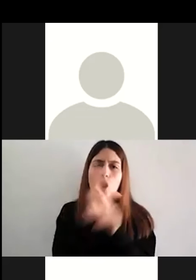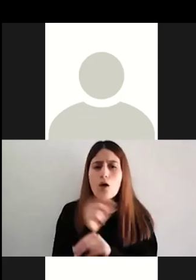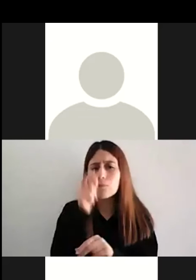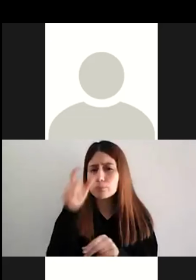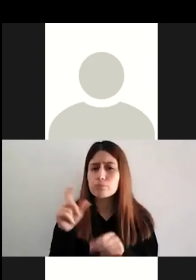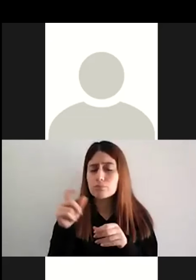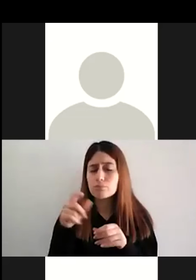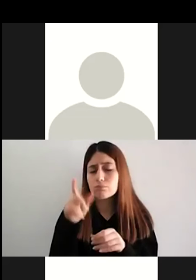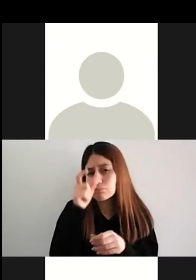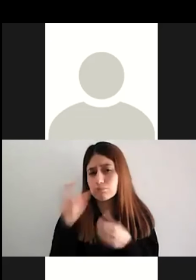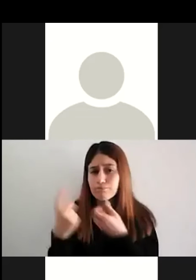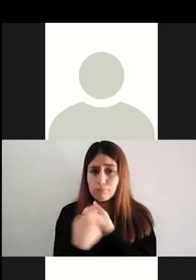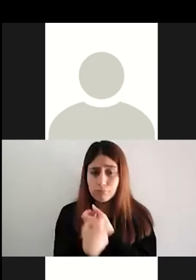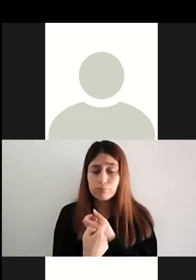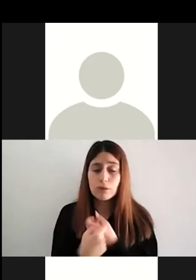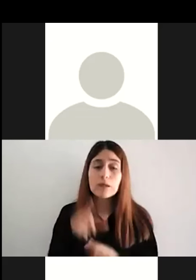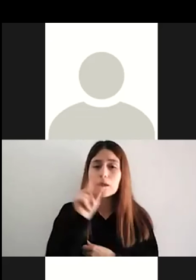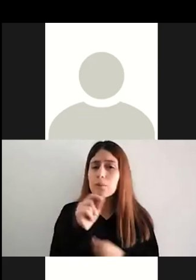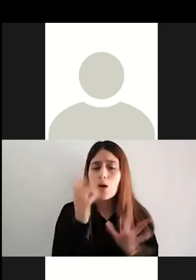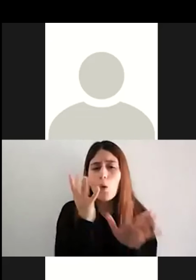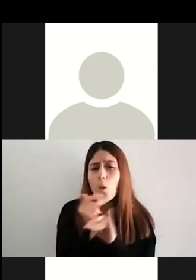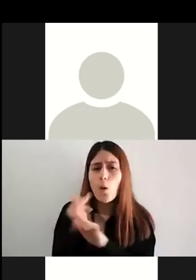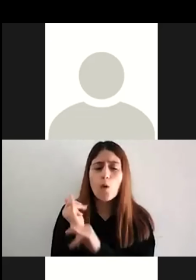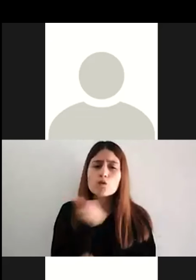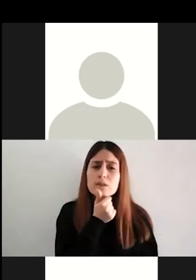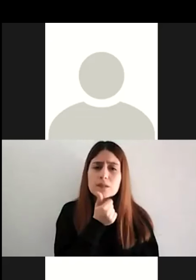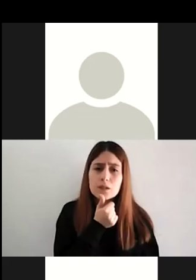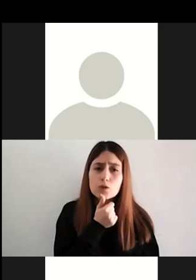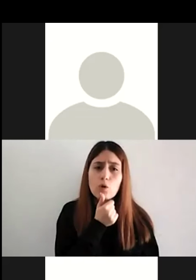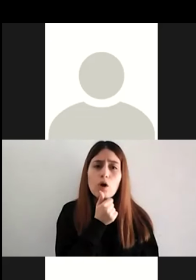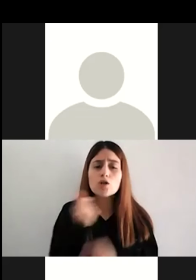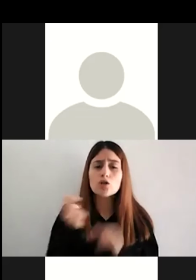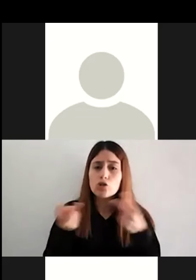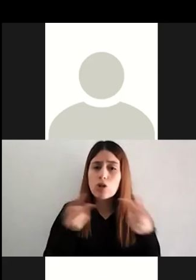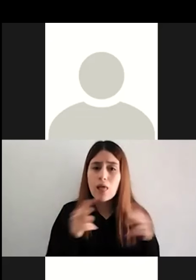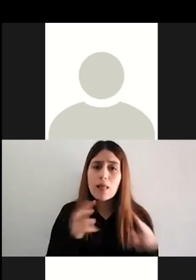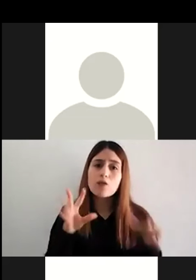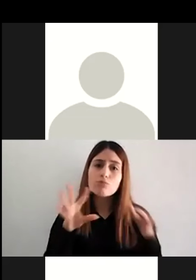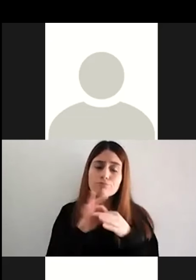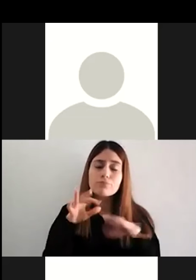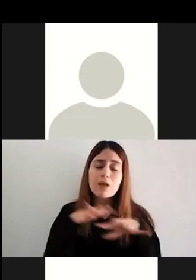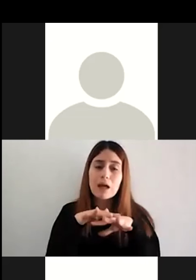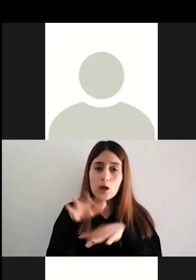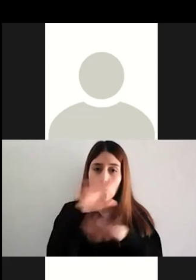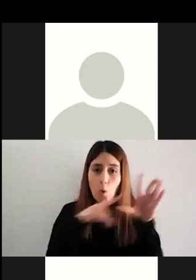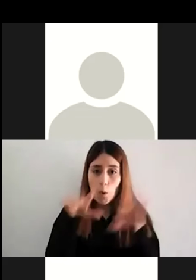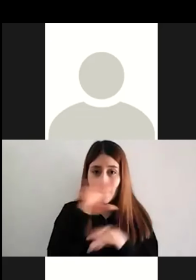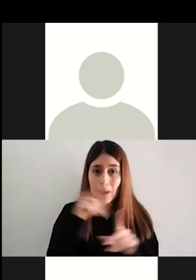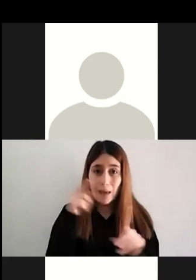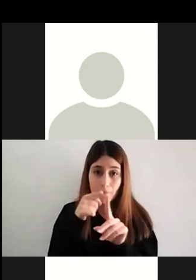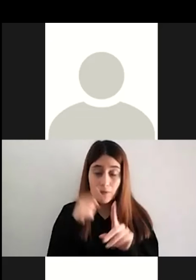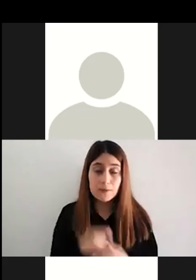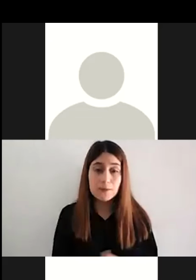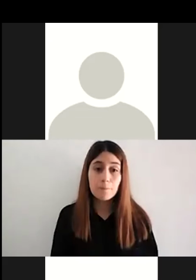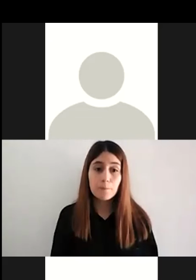membros nestas redes, entre outras decisões estratégicas no âmbito das redes europeias de referência.